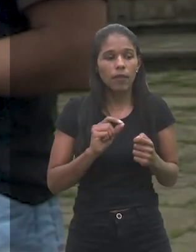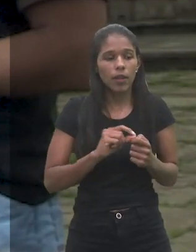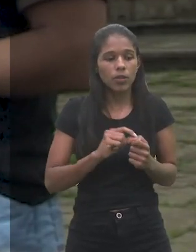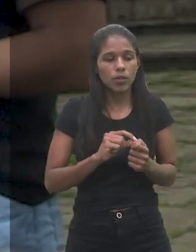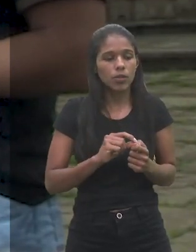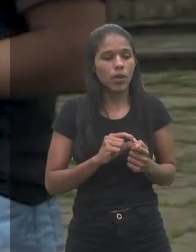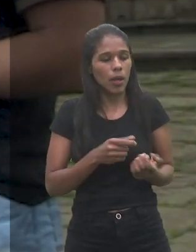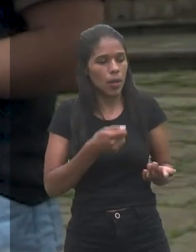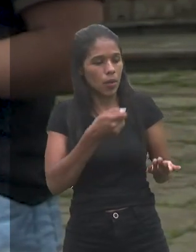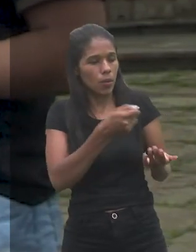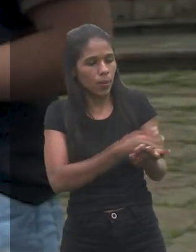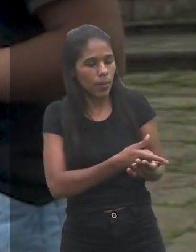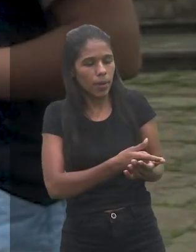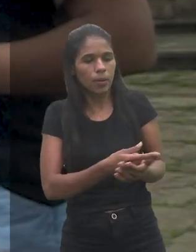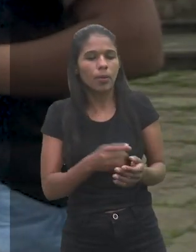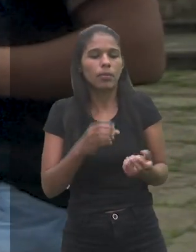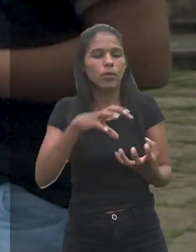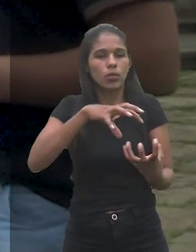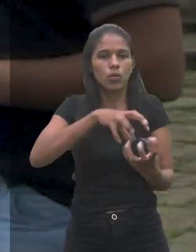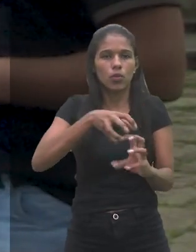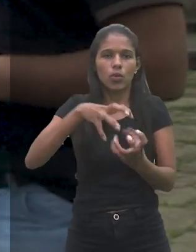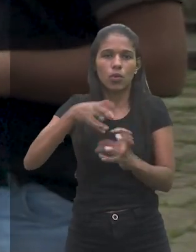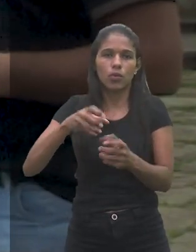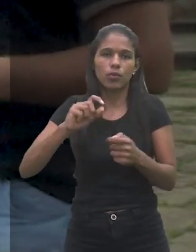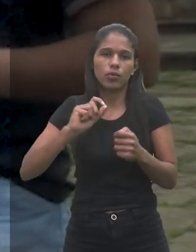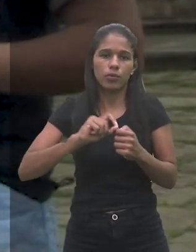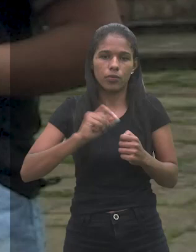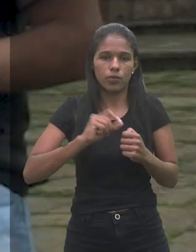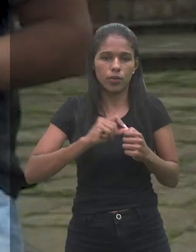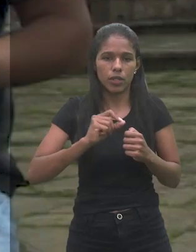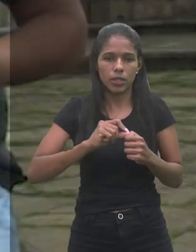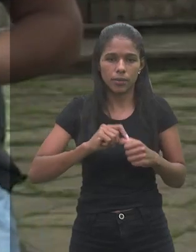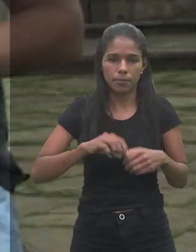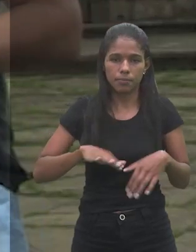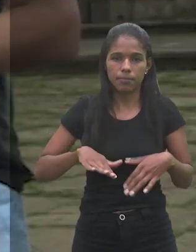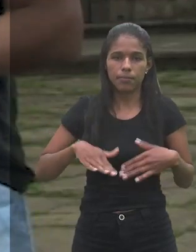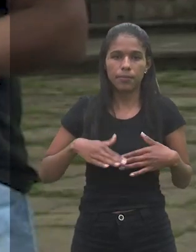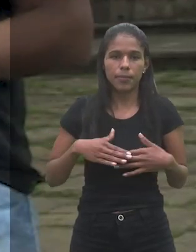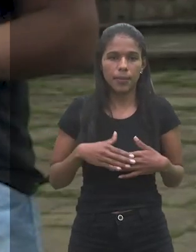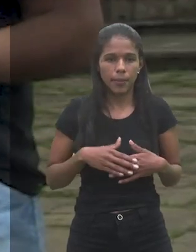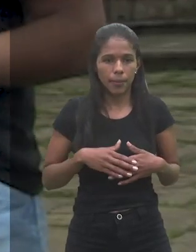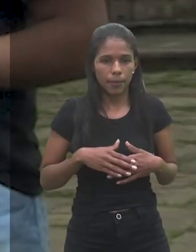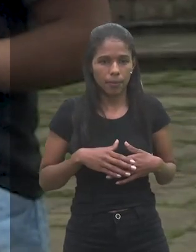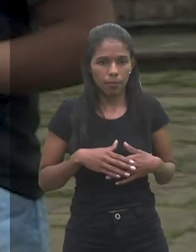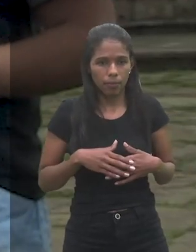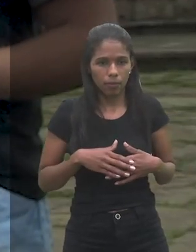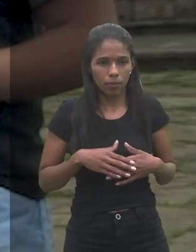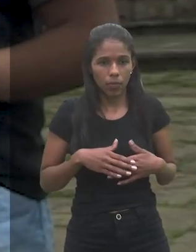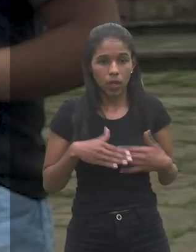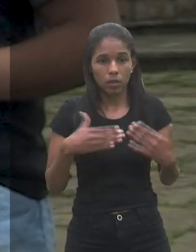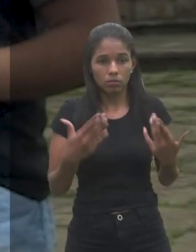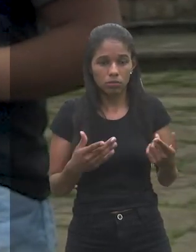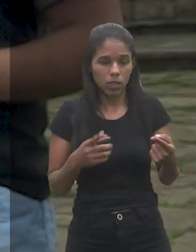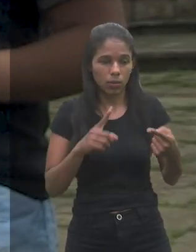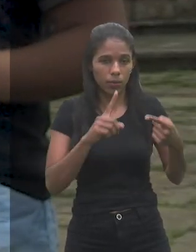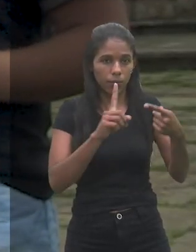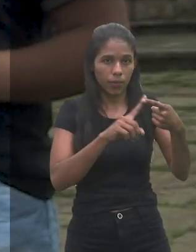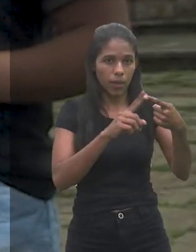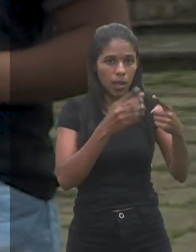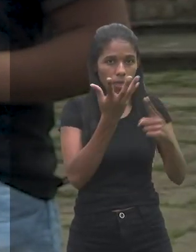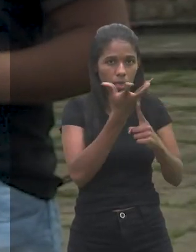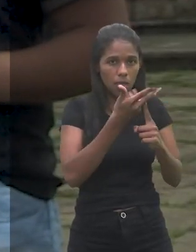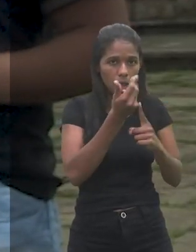Ele gasta 1 ano de projeto e em 44 anos ele põe de pé. No barroco, você tem uma situação